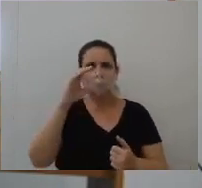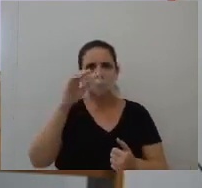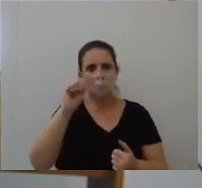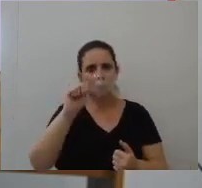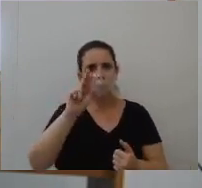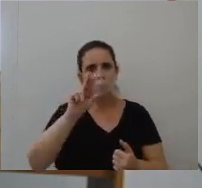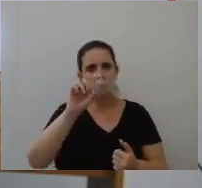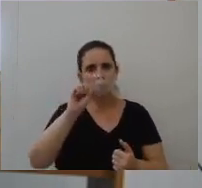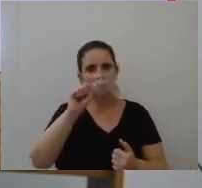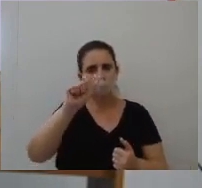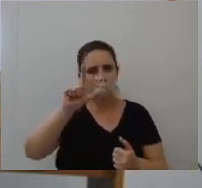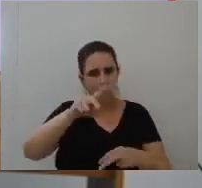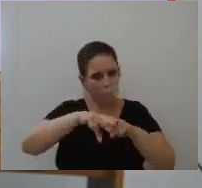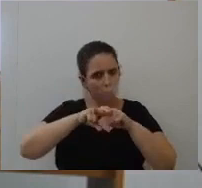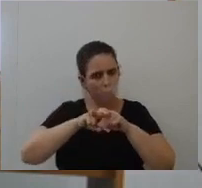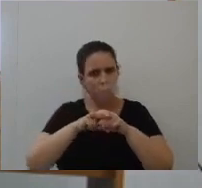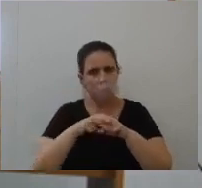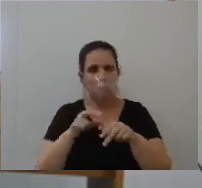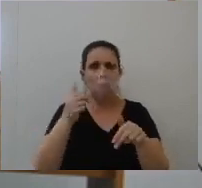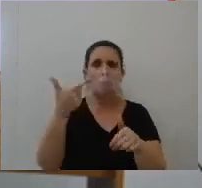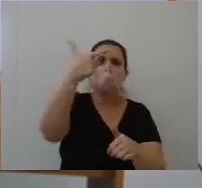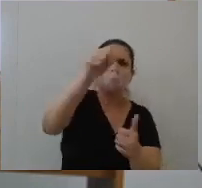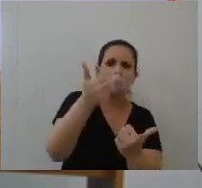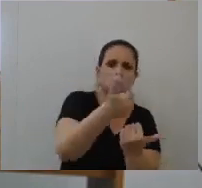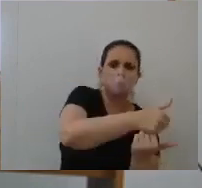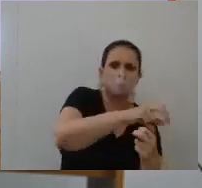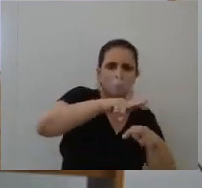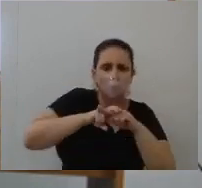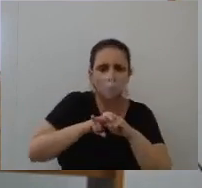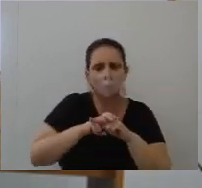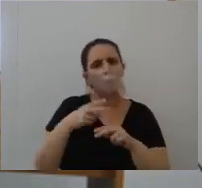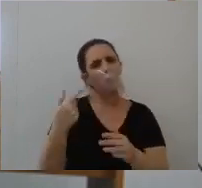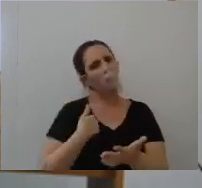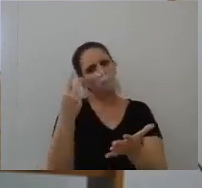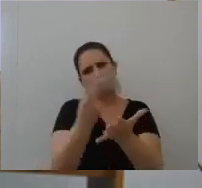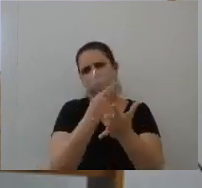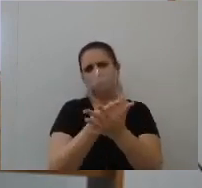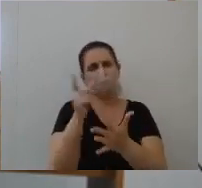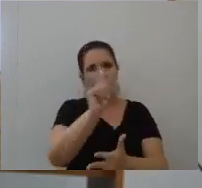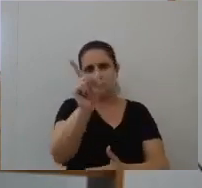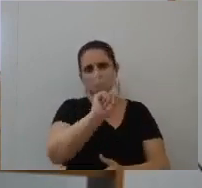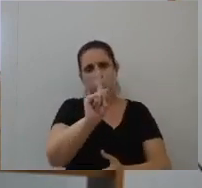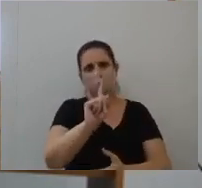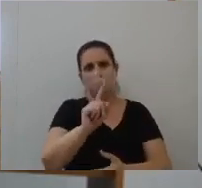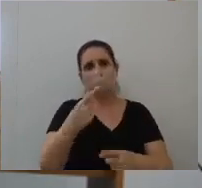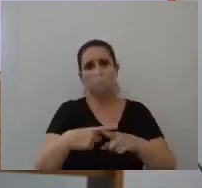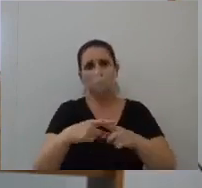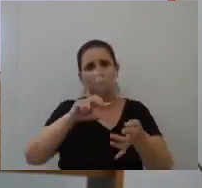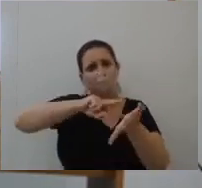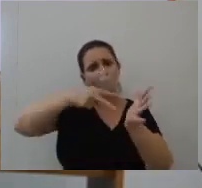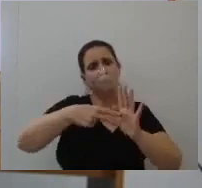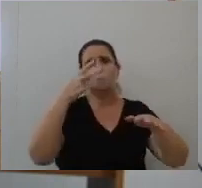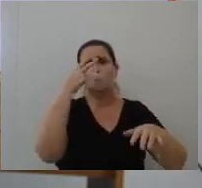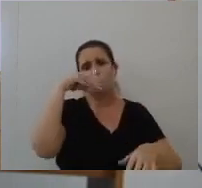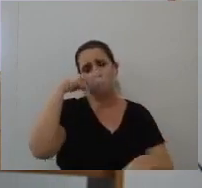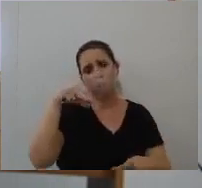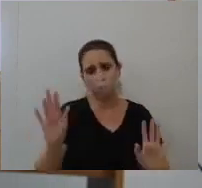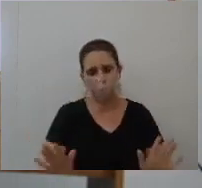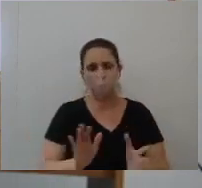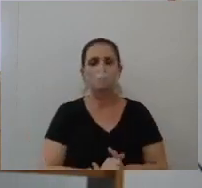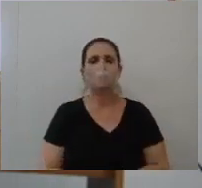conjunção causal, eu não erro. Não tem como errar a questão assim. Beleza? Porque elas mantêm o mesmo sentido. Vamos ver agora